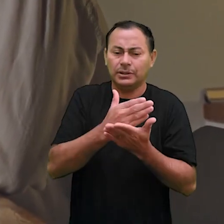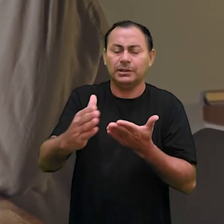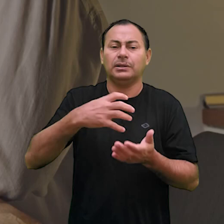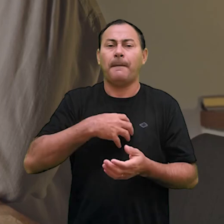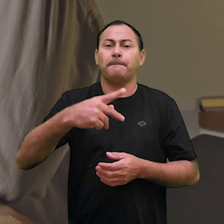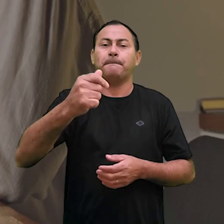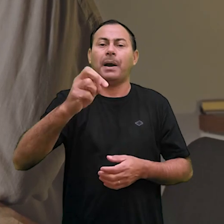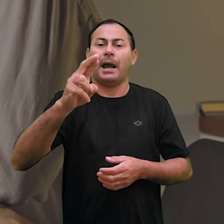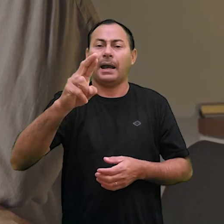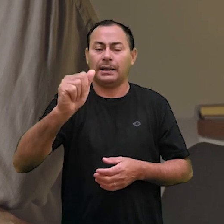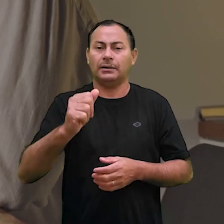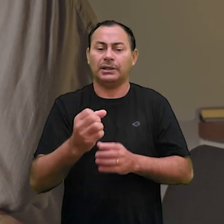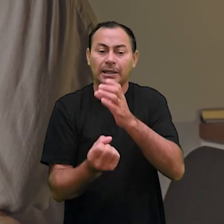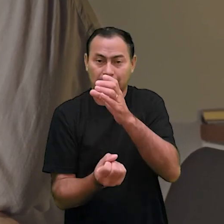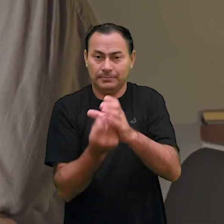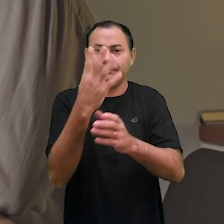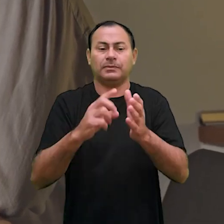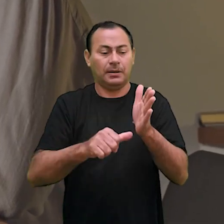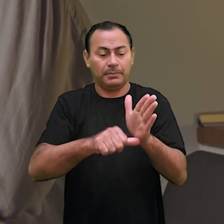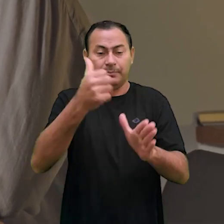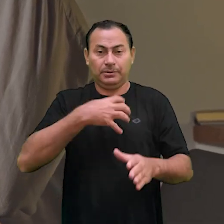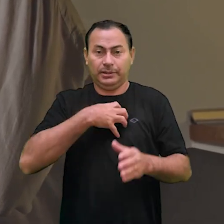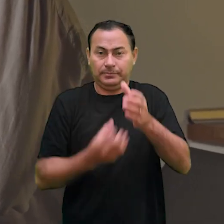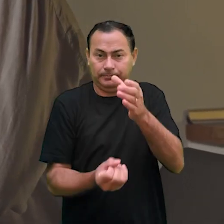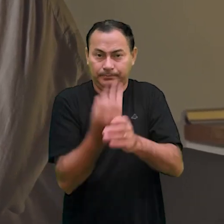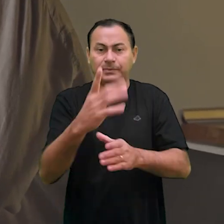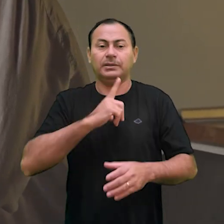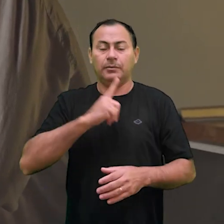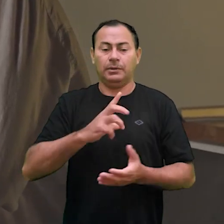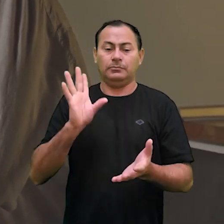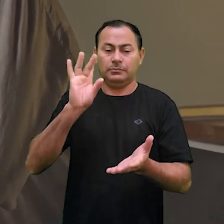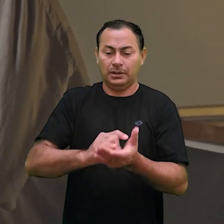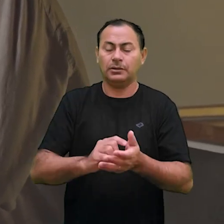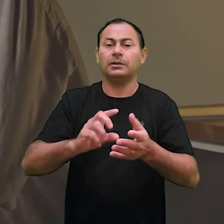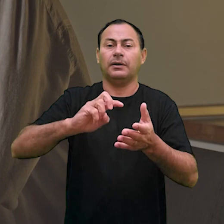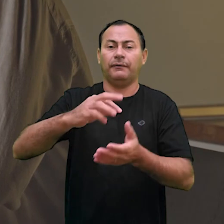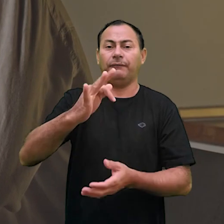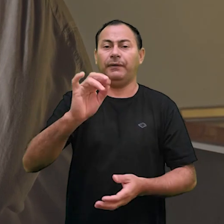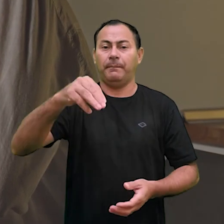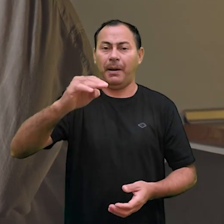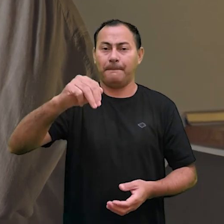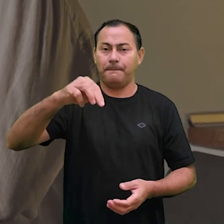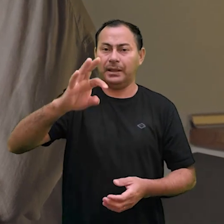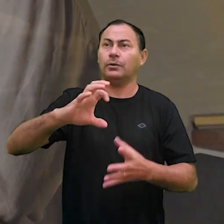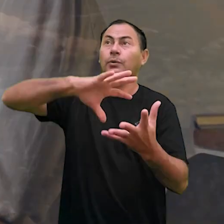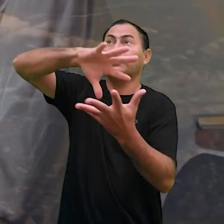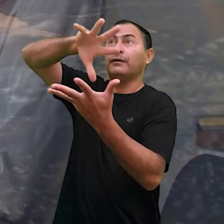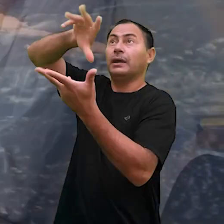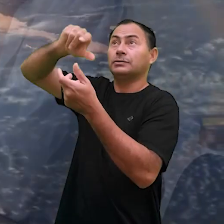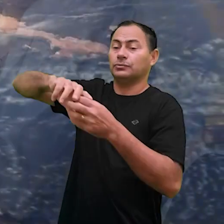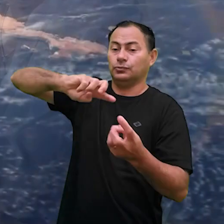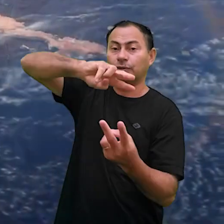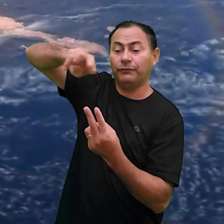No princípio houve um ato de bara, ou criação. E como resultado desse primeiro ato de criação, tivemos o firmamento, que significa